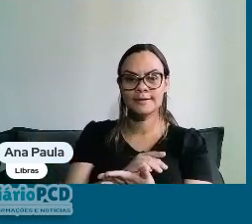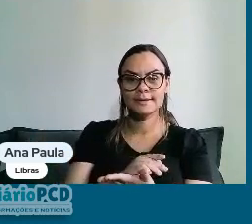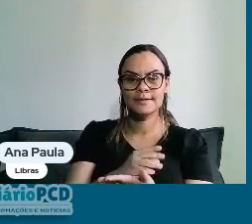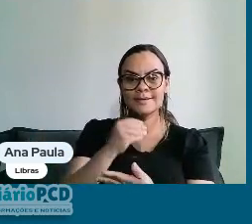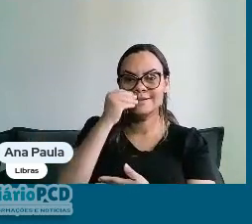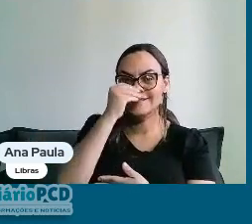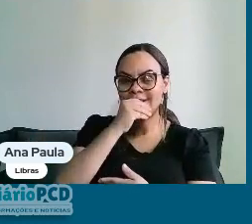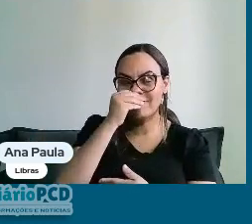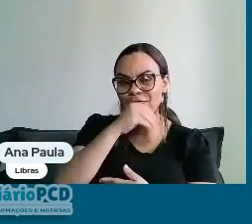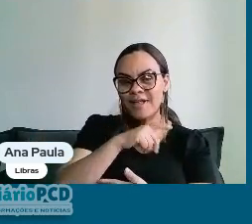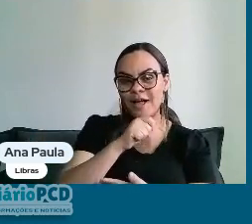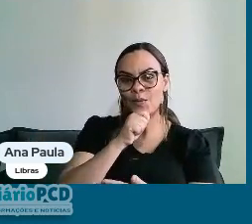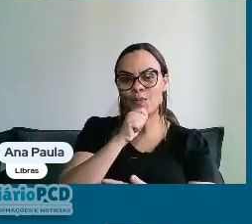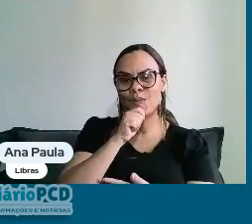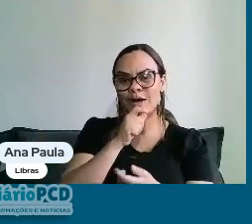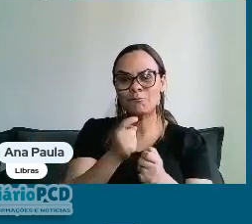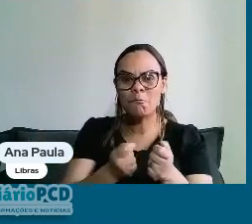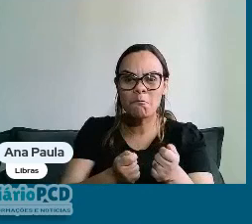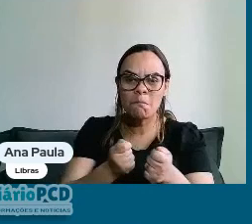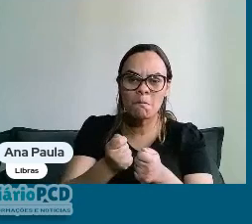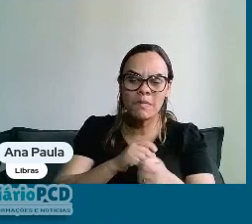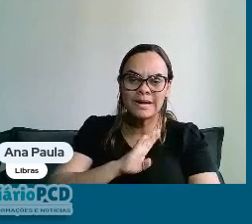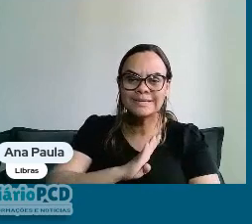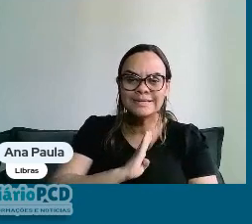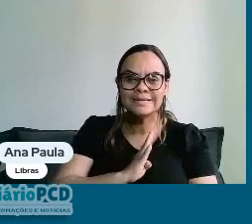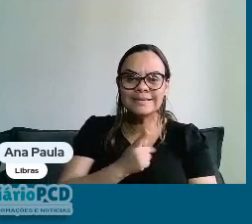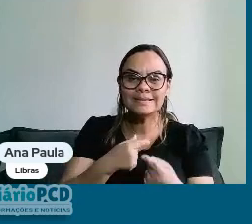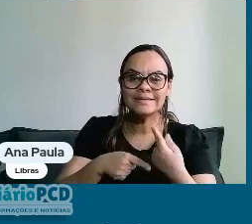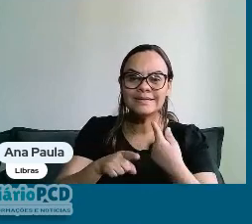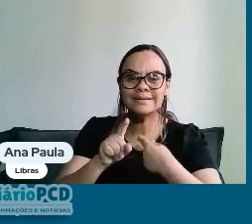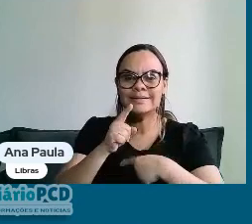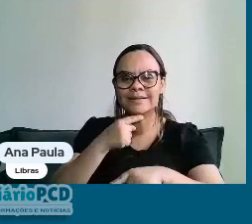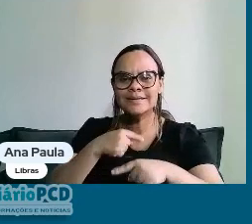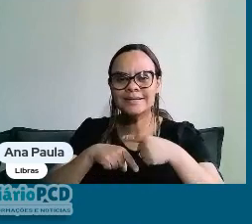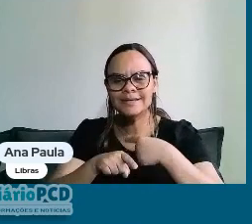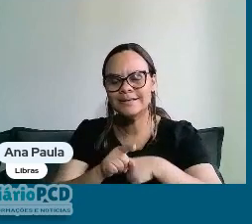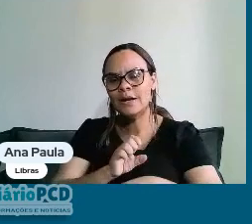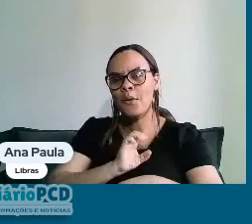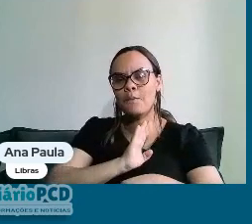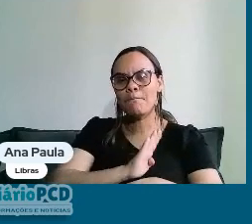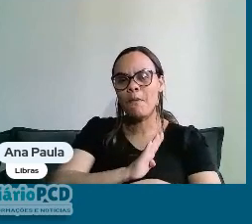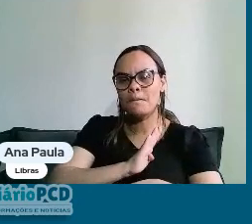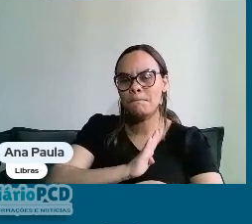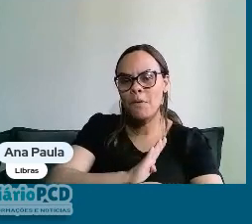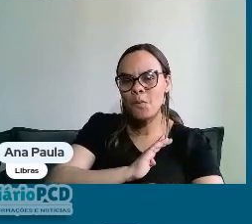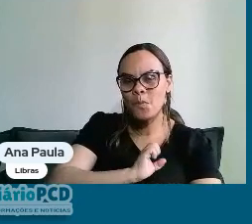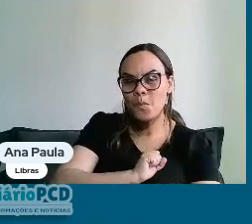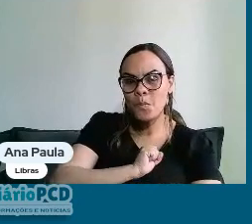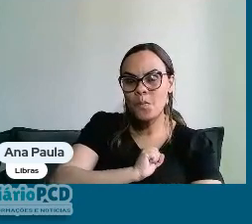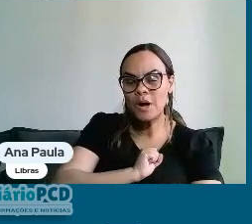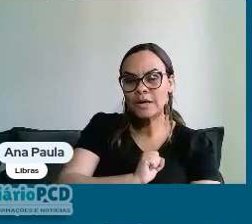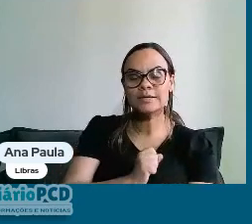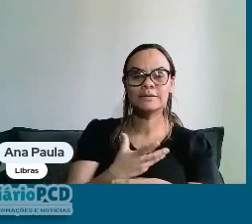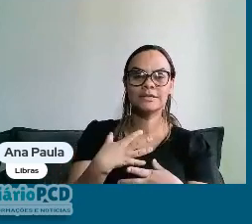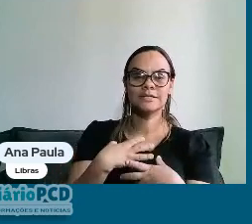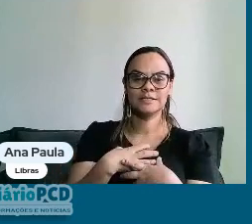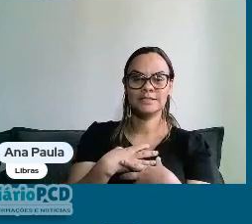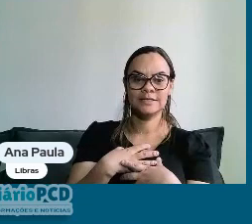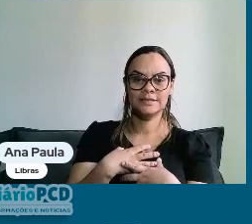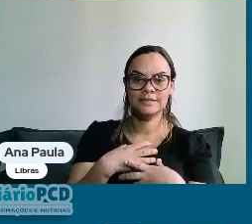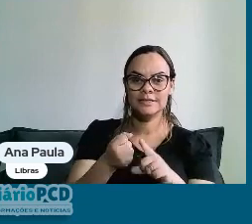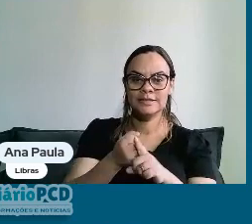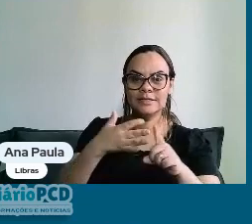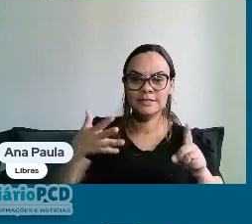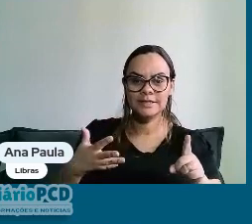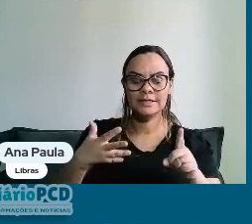insuficiente para manter a função adequada da parte cardíaca dele, né? aí você tem uma situação que é aquilo que a gente chama de síndrome